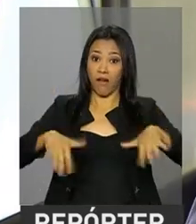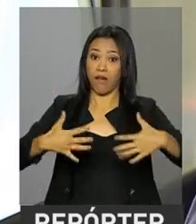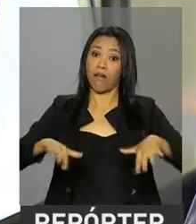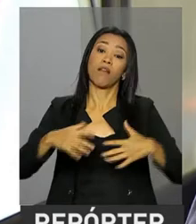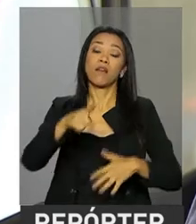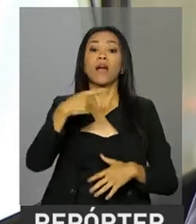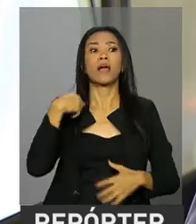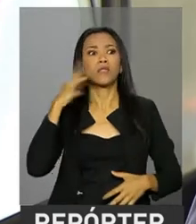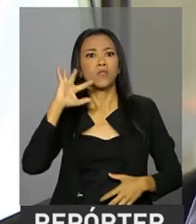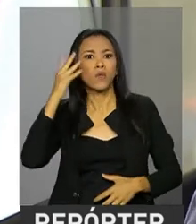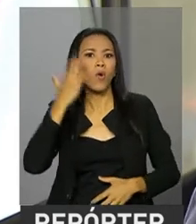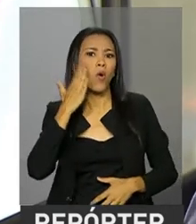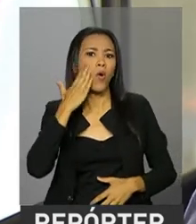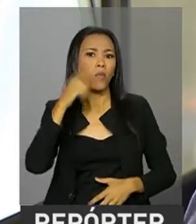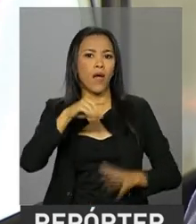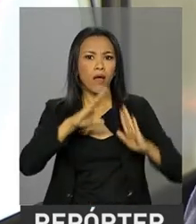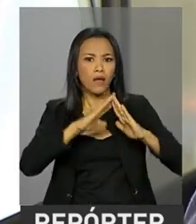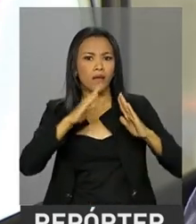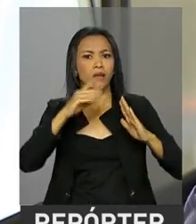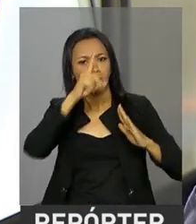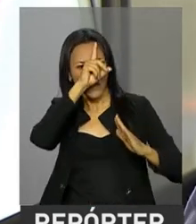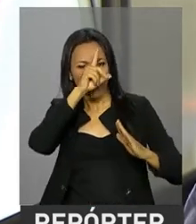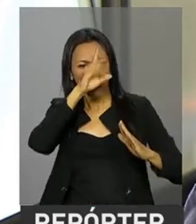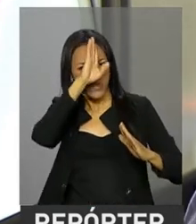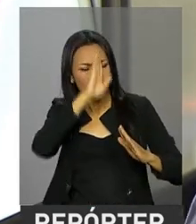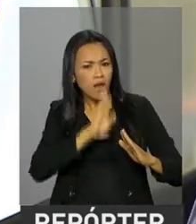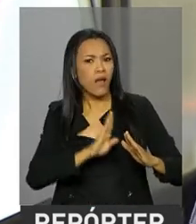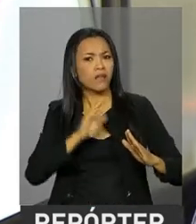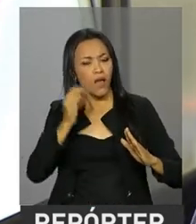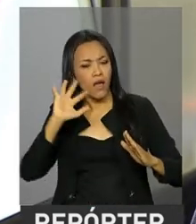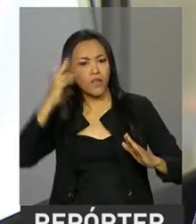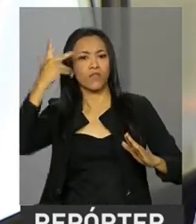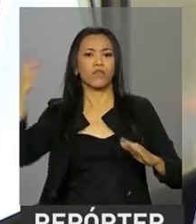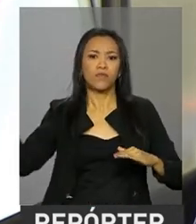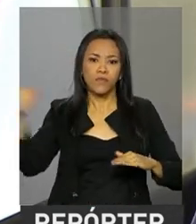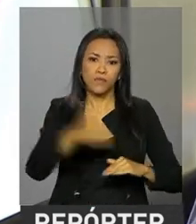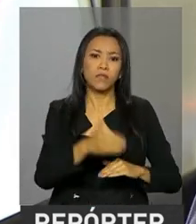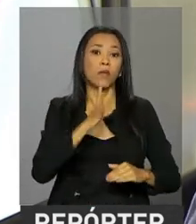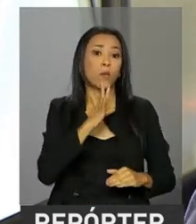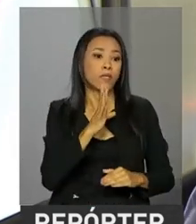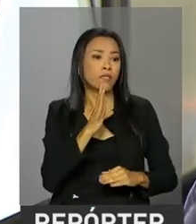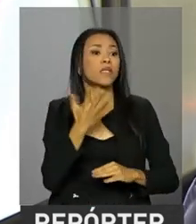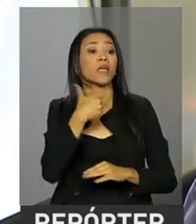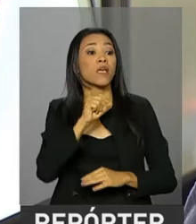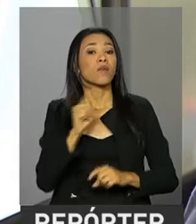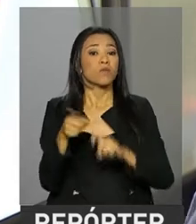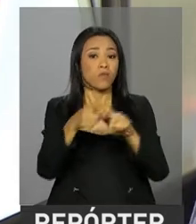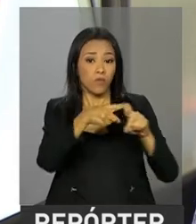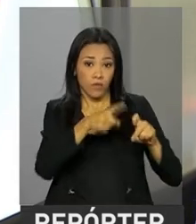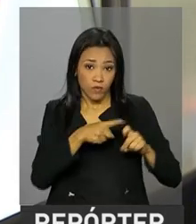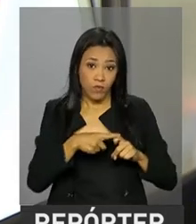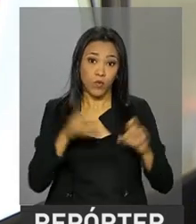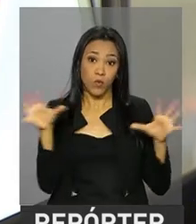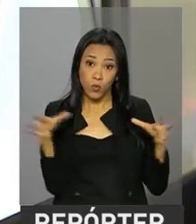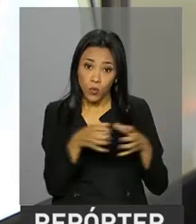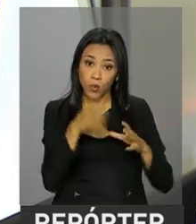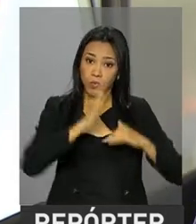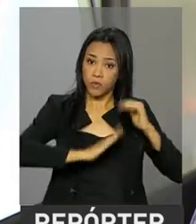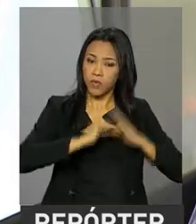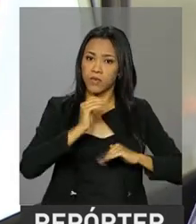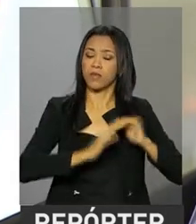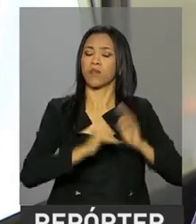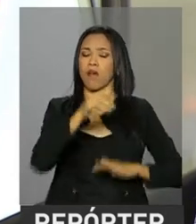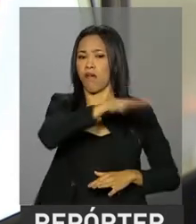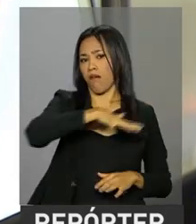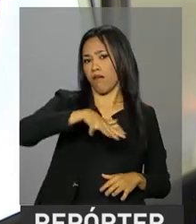conheceu em 3 ficou da qualidade dos profissionais de qualidade da equipe não apenas da medicina mas